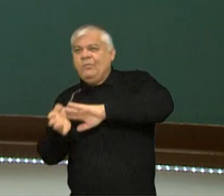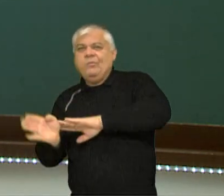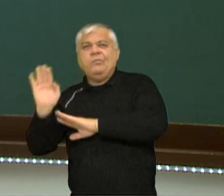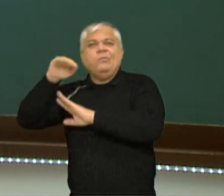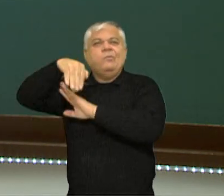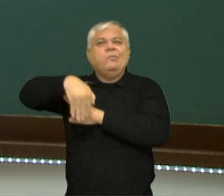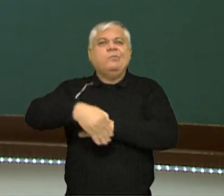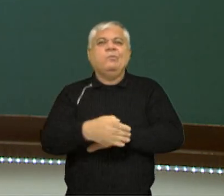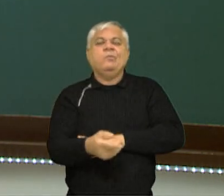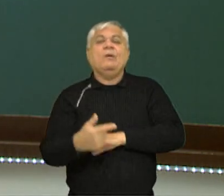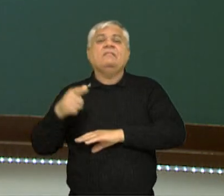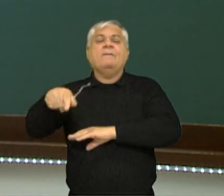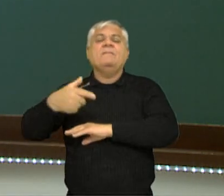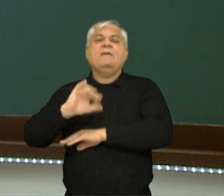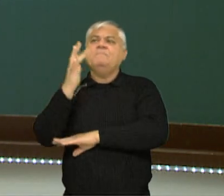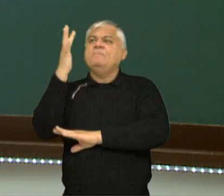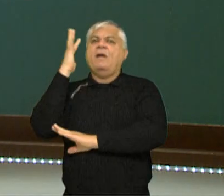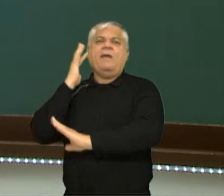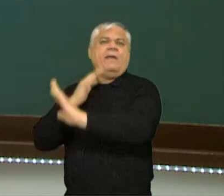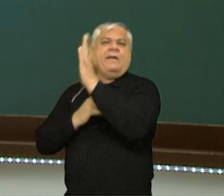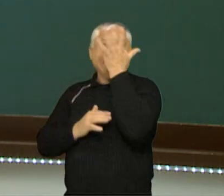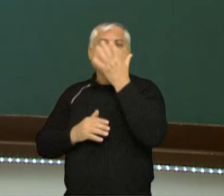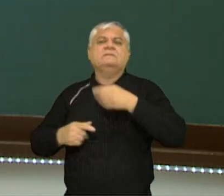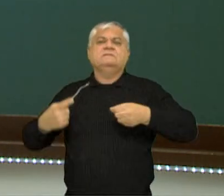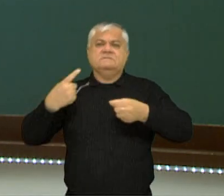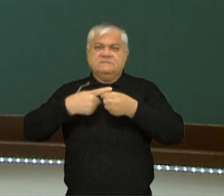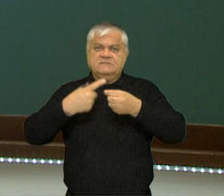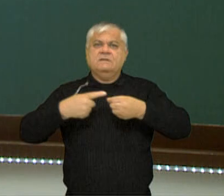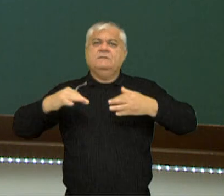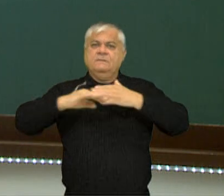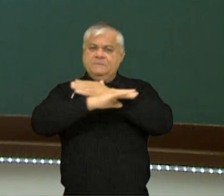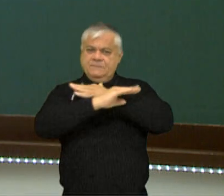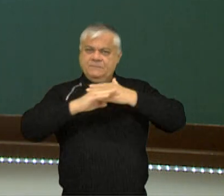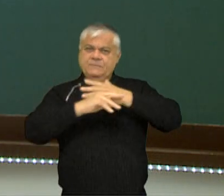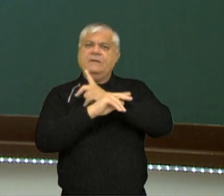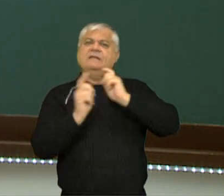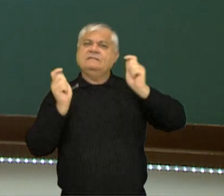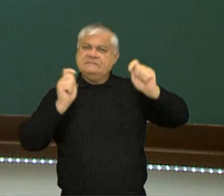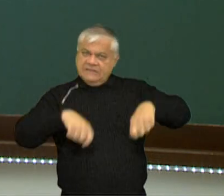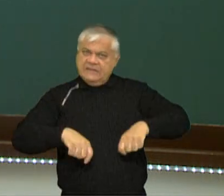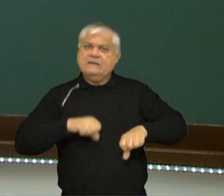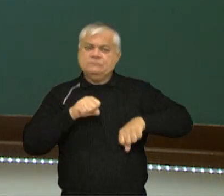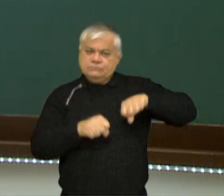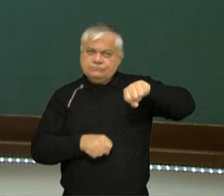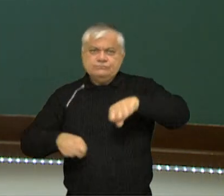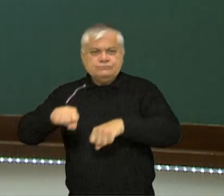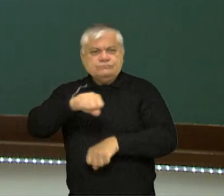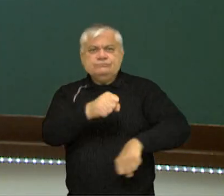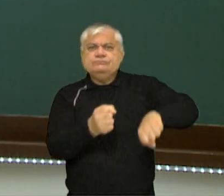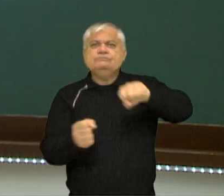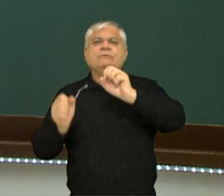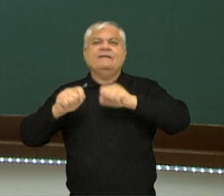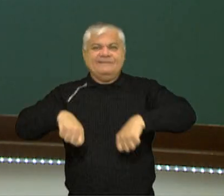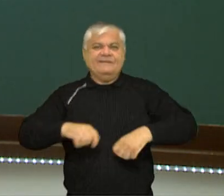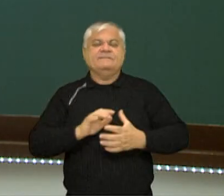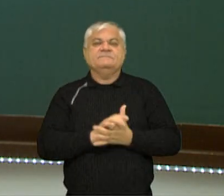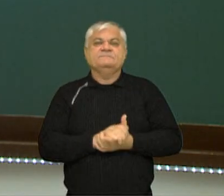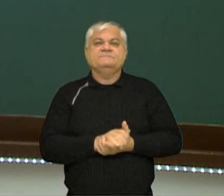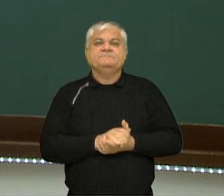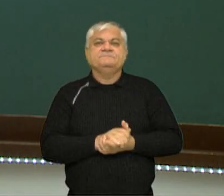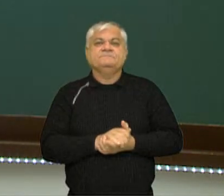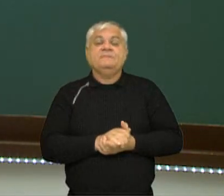de parques e até mesmo de cidades. Dá também para a gente fazer o mountain bike dentro de cidades, tá bom? E